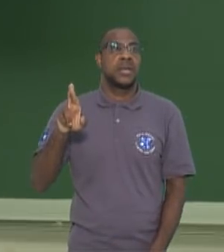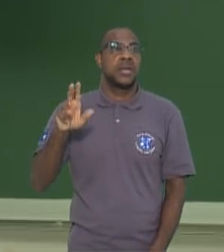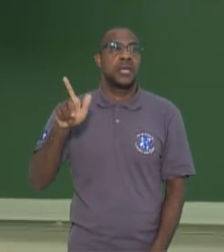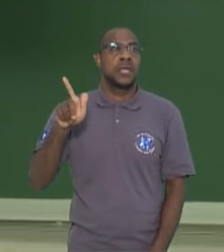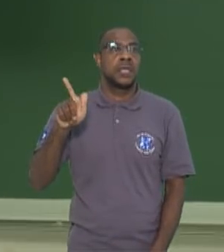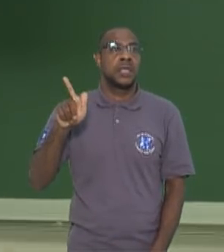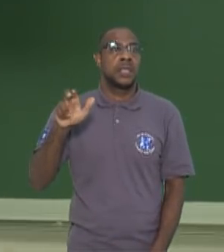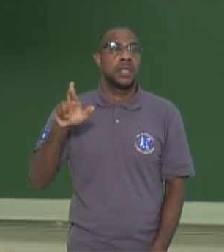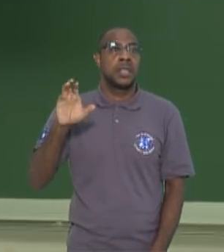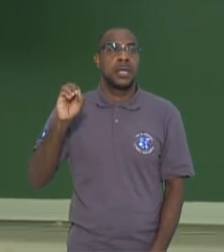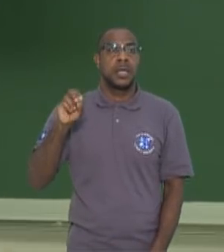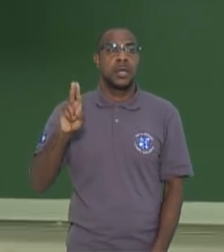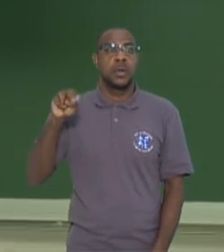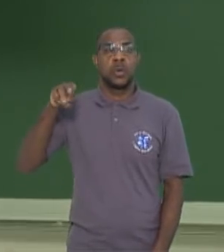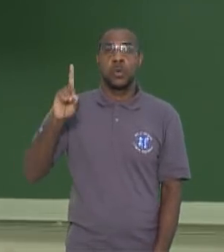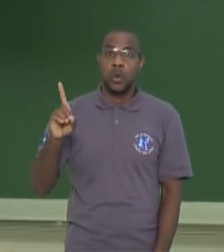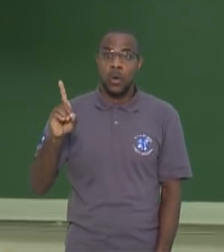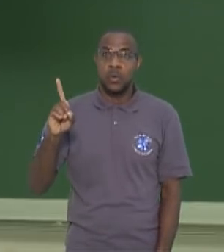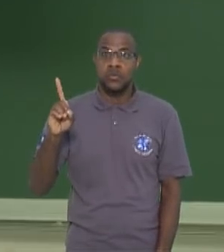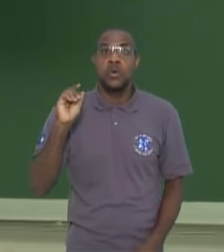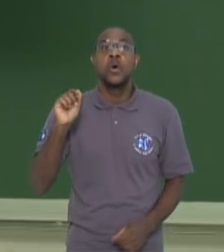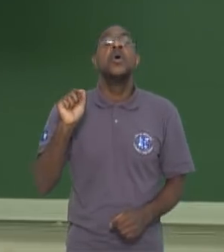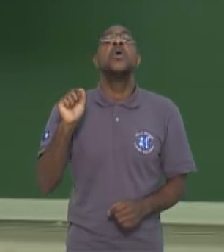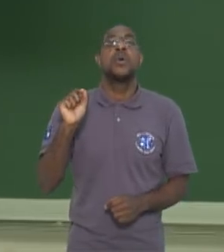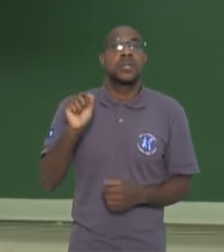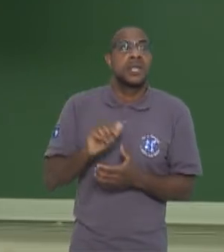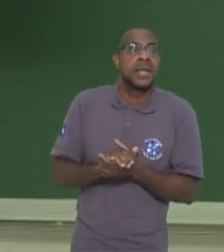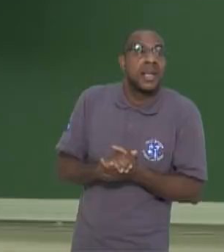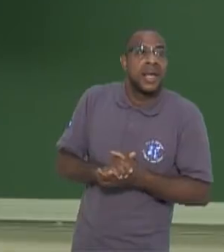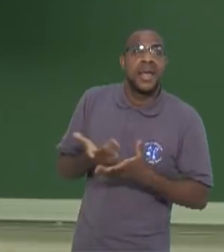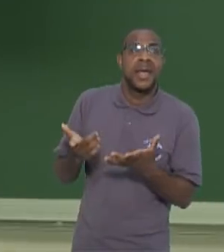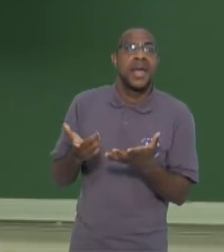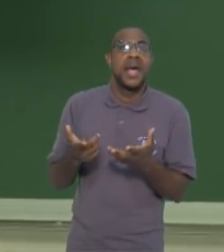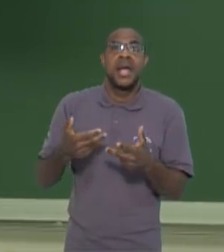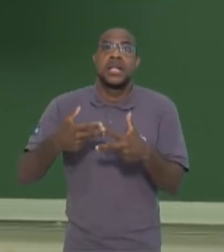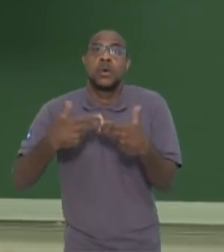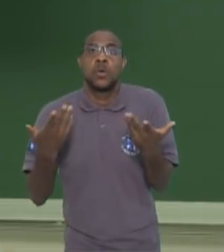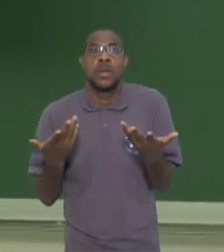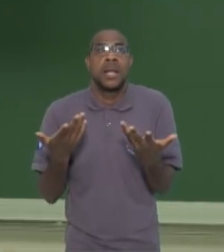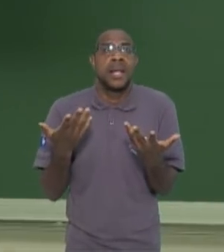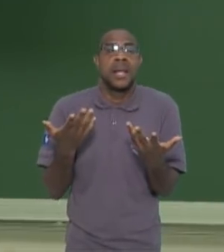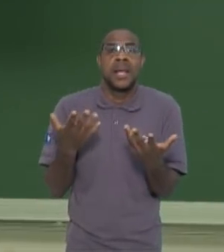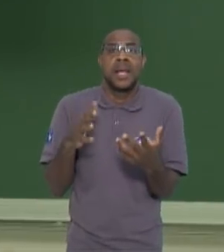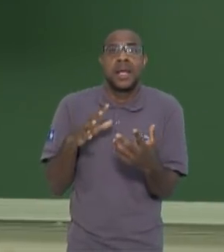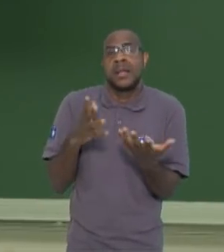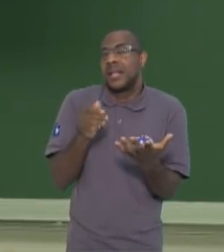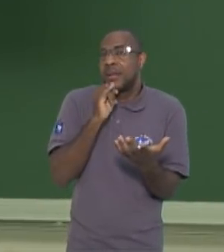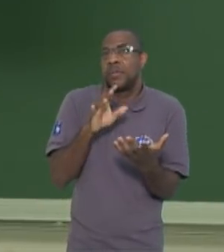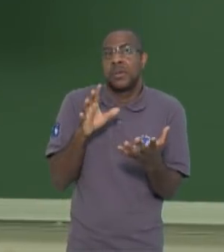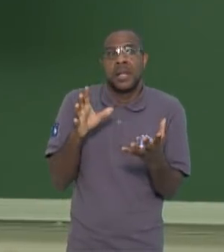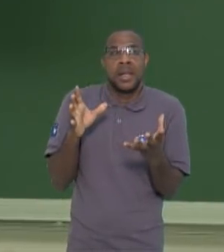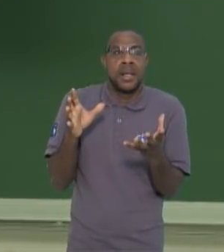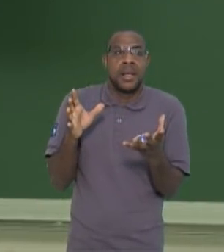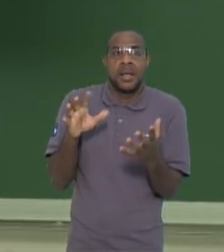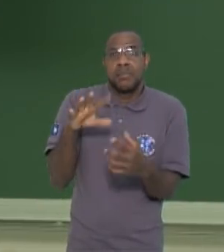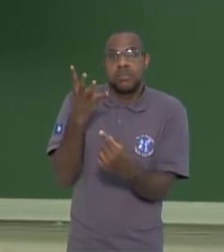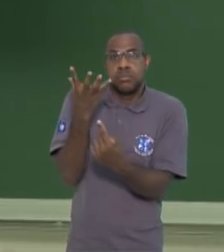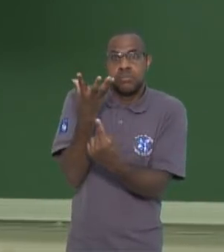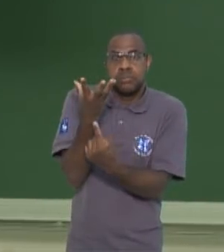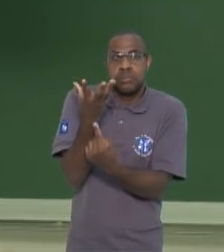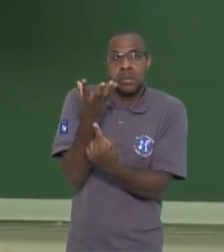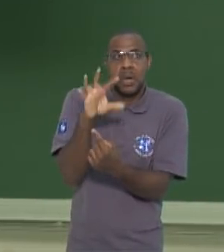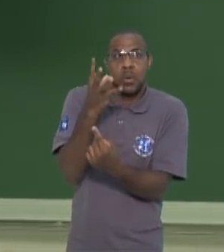Lobral, apesar de eles estarem conquistando espaço, dificilmente a gente vai ver como arte no museu, por exemplo. Dificilmente vocês vão ver